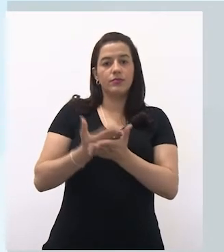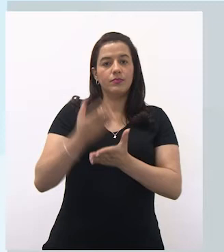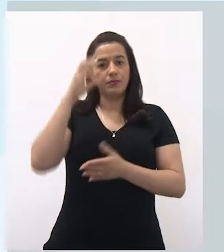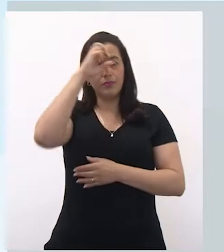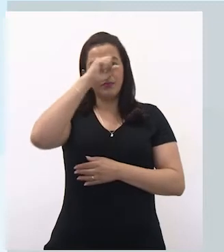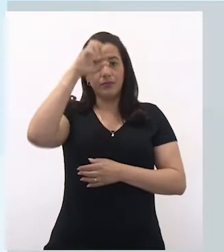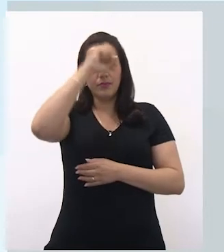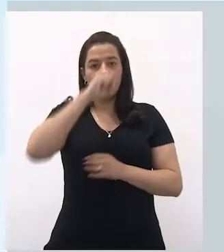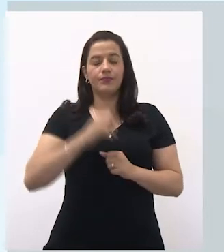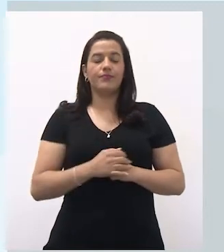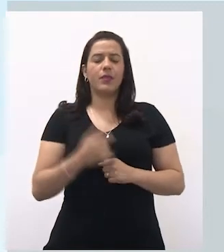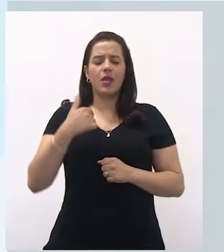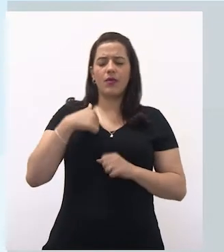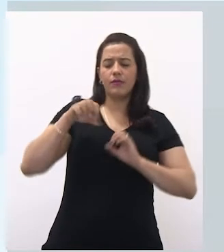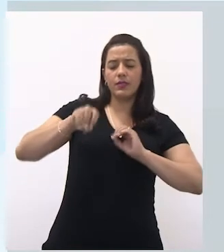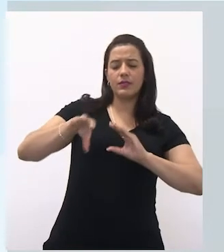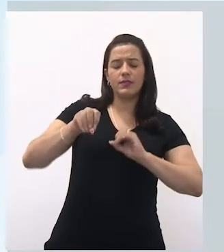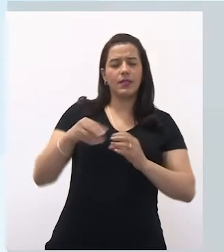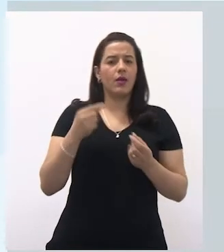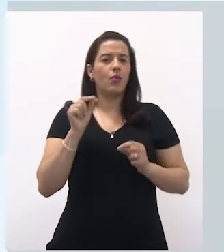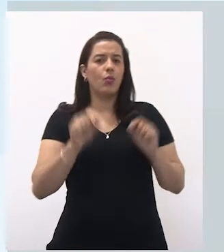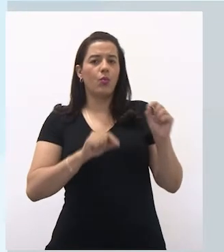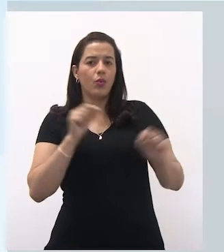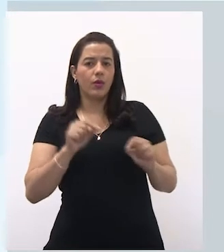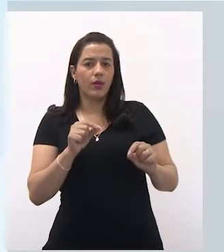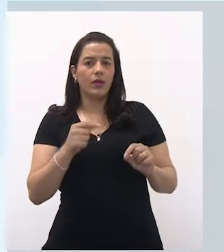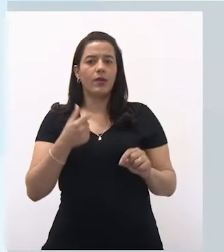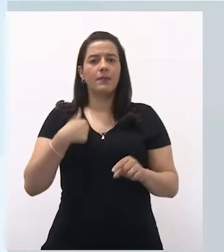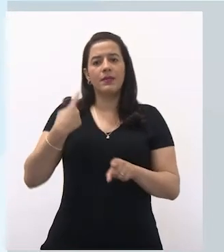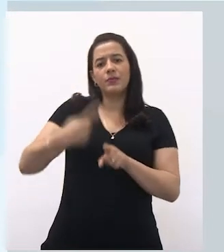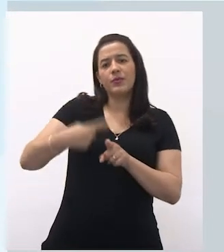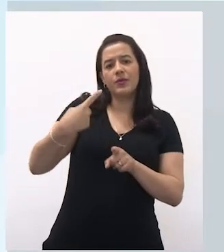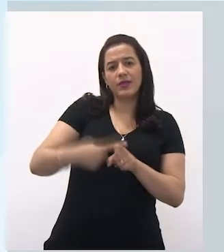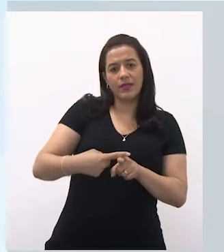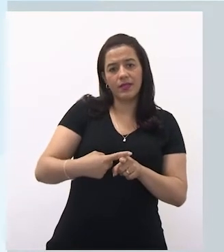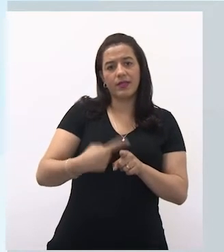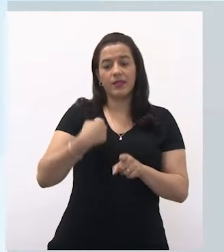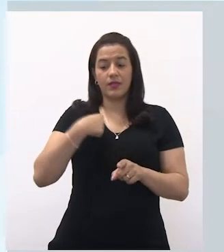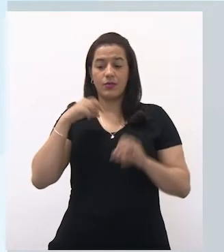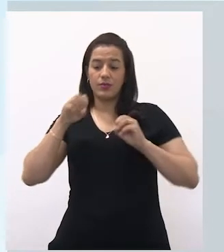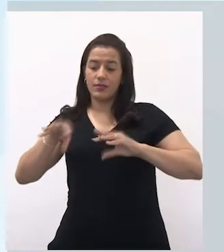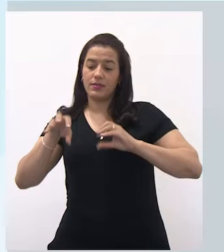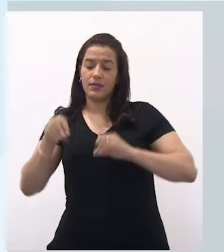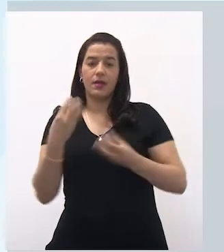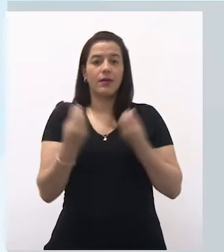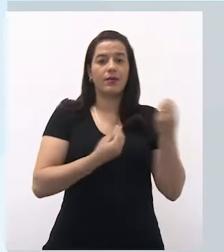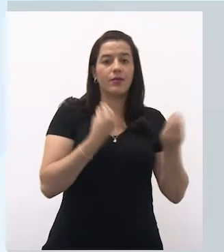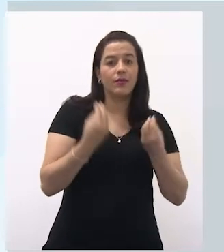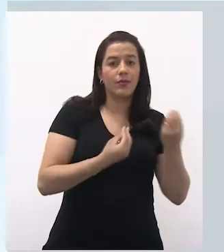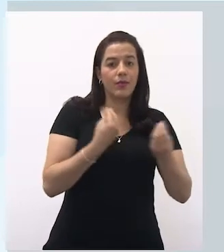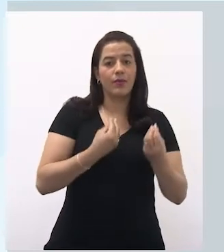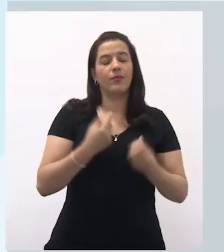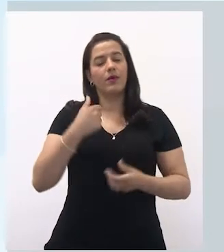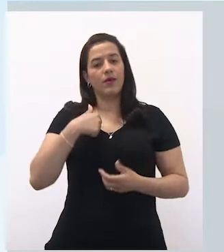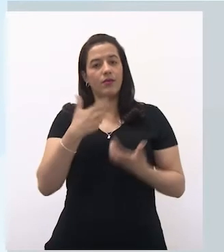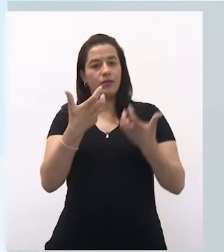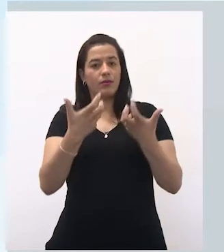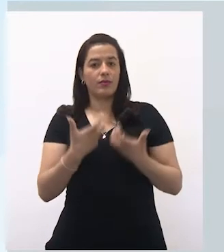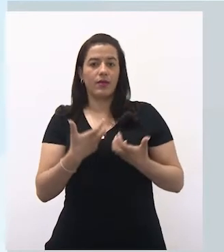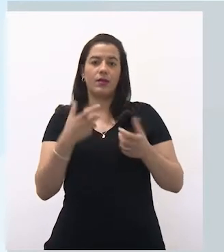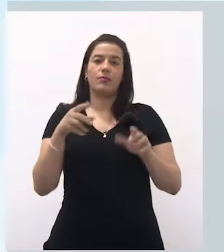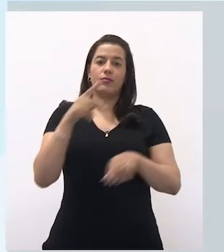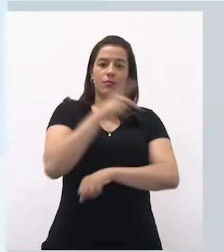vou ensinar? Por que eu vou ensinar e como eu vou ensinar? Esse é o meu propósito, é a minha intencionalidade